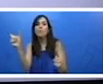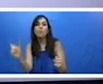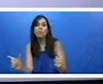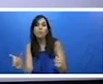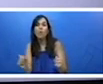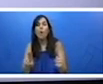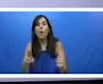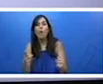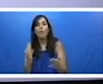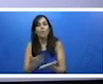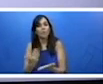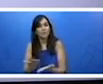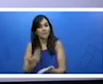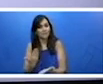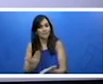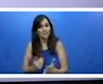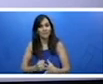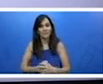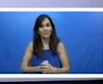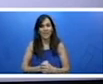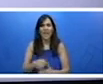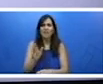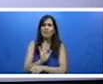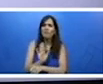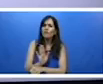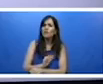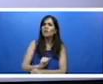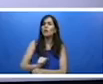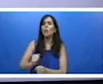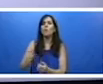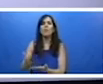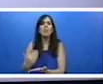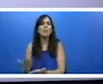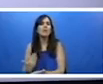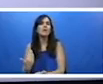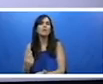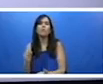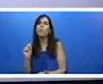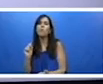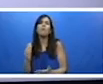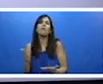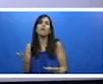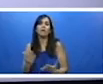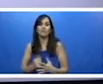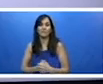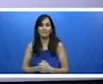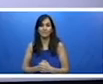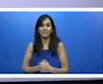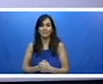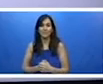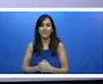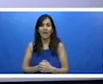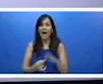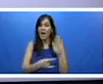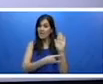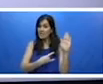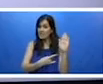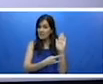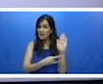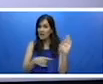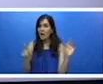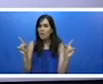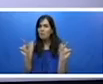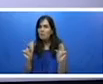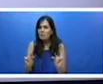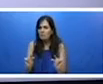ser resenhado. Se é um filme, se é uma obra de arte, se é um livro. É, em geral, curta. As resenhas geralmente são curtas. Mas